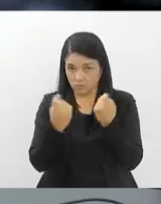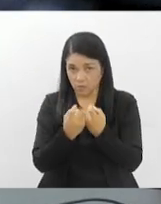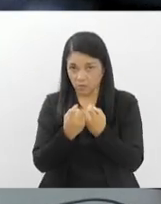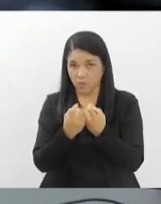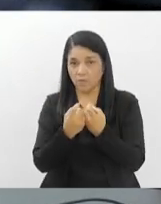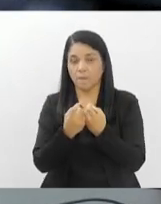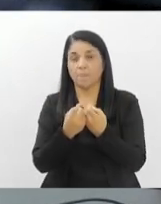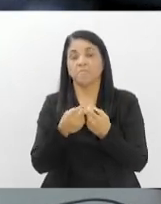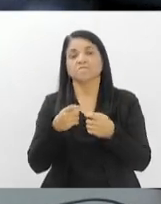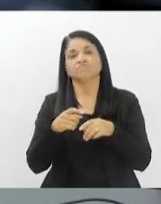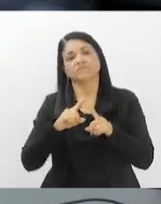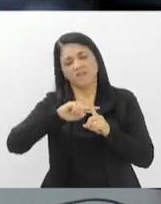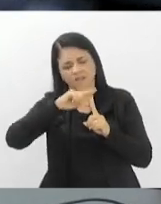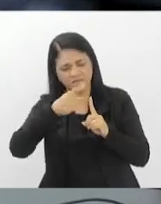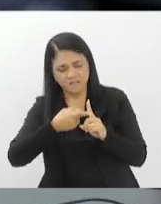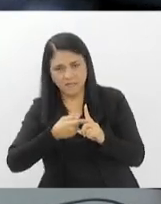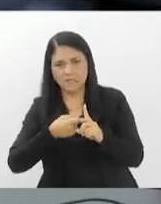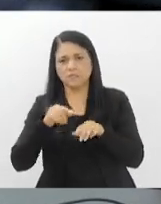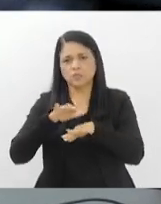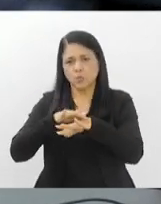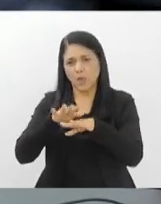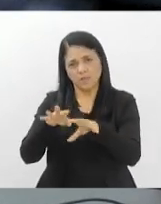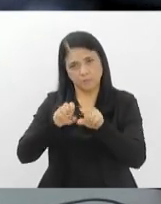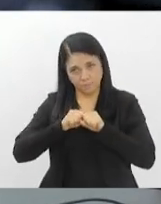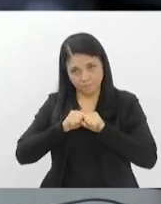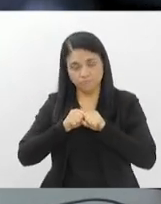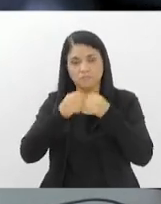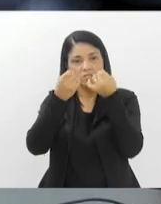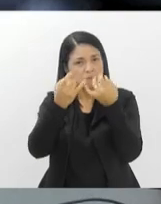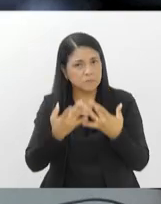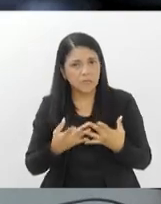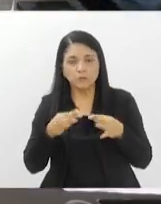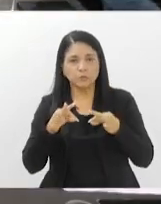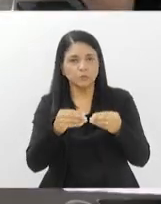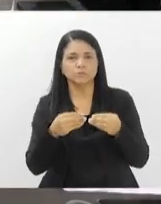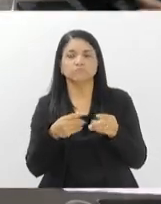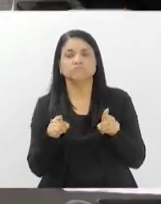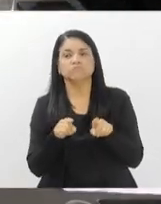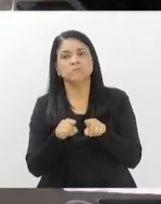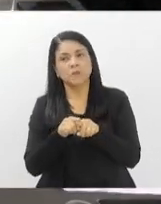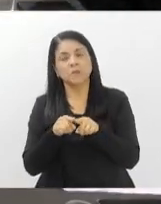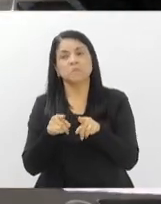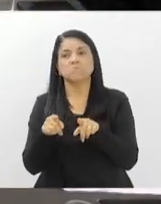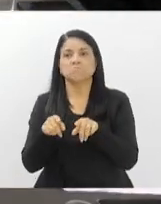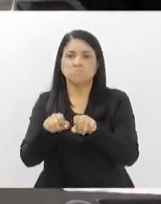DST, gravidez precoce. Pode ser emenda em plenário também.